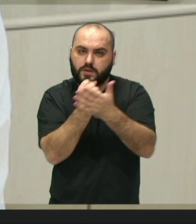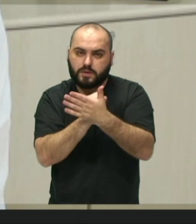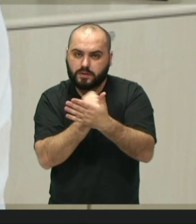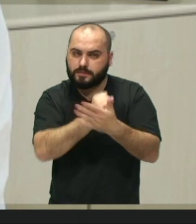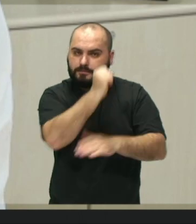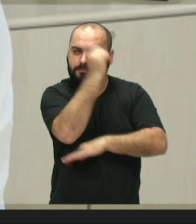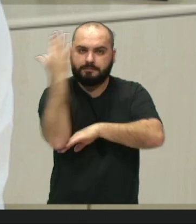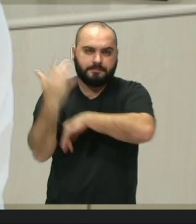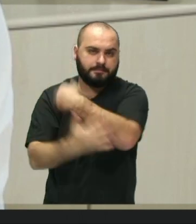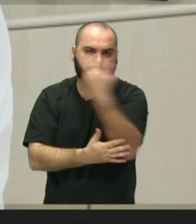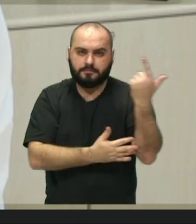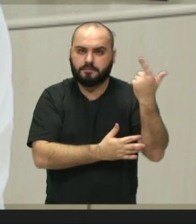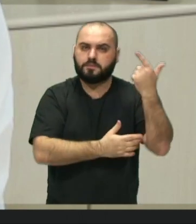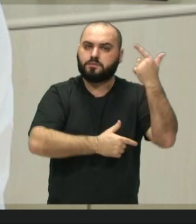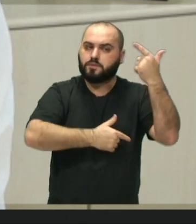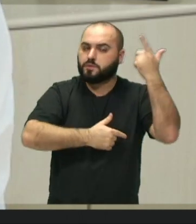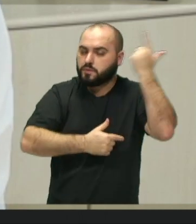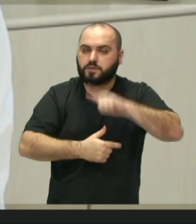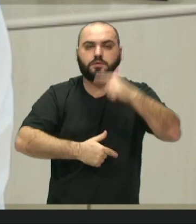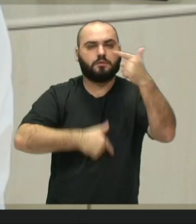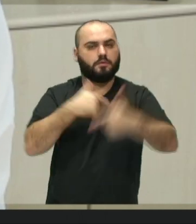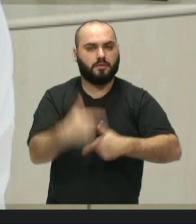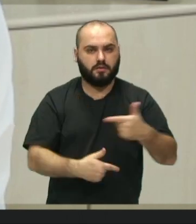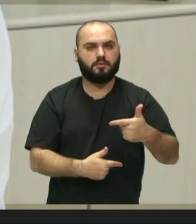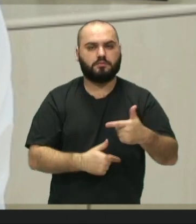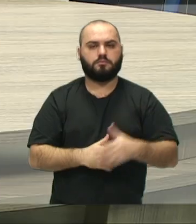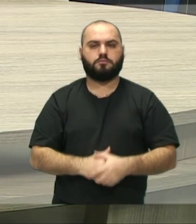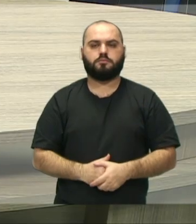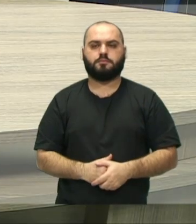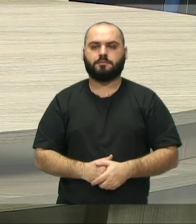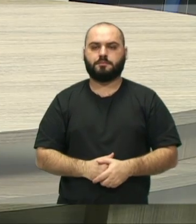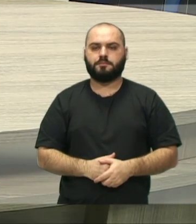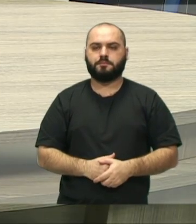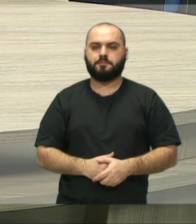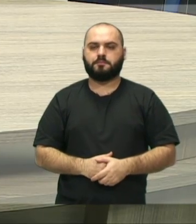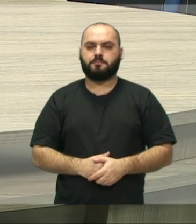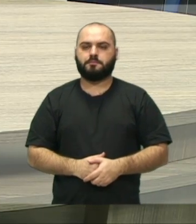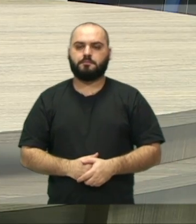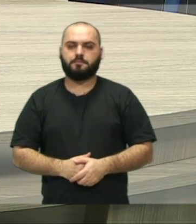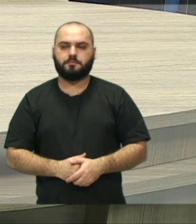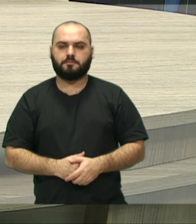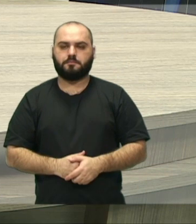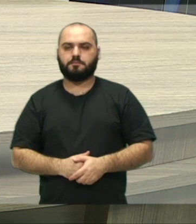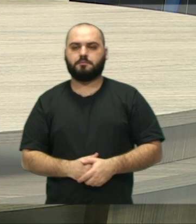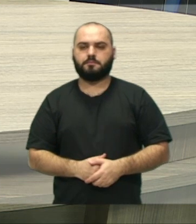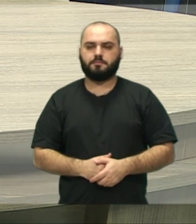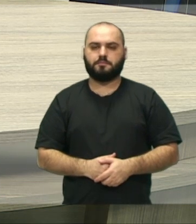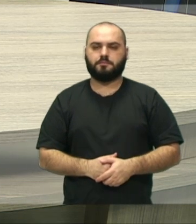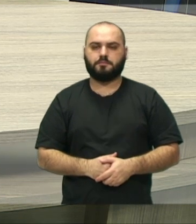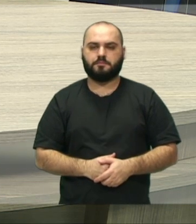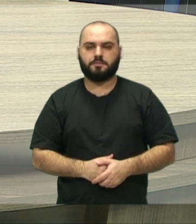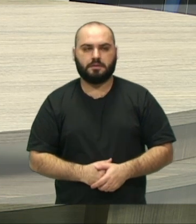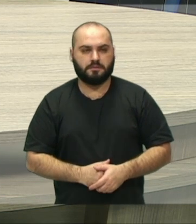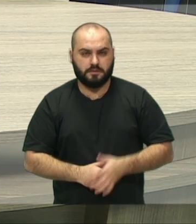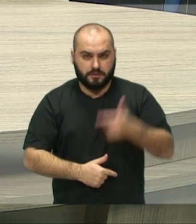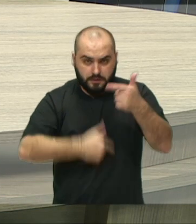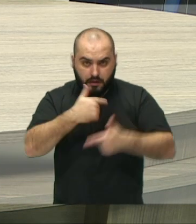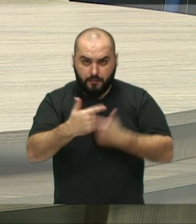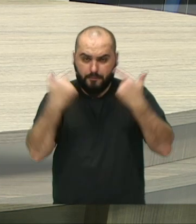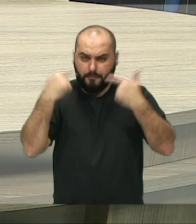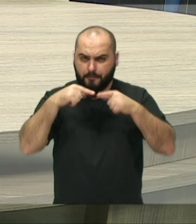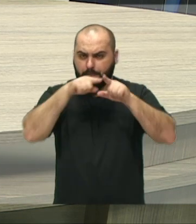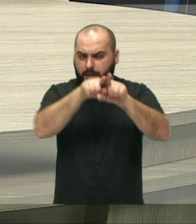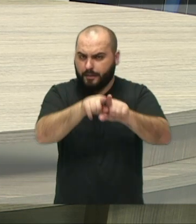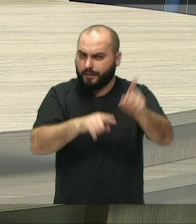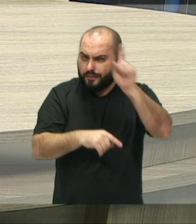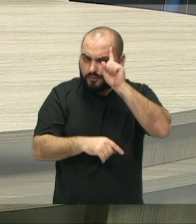ambiental para exercerem as suas competências. Vocês estão trabalhando, então, em parceria diária, pode-se dizer